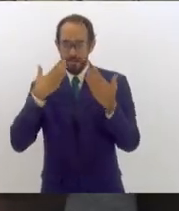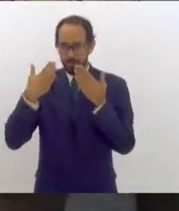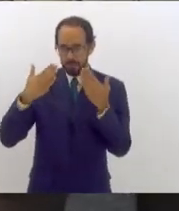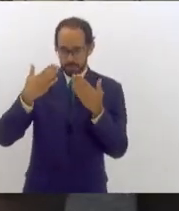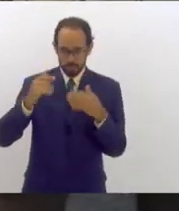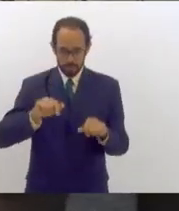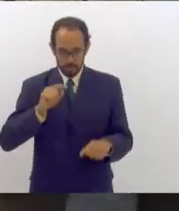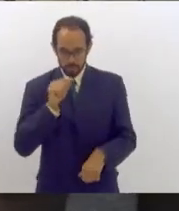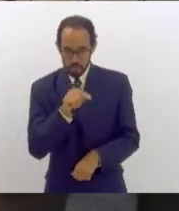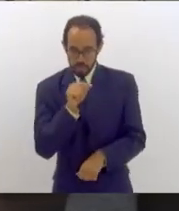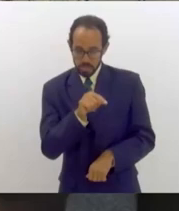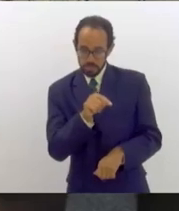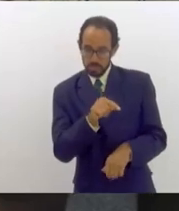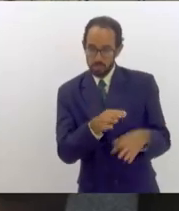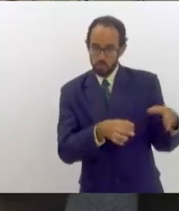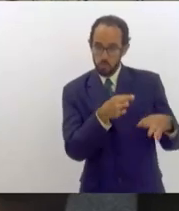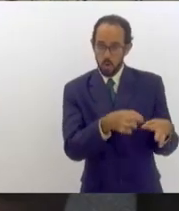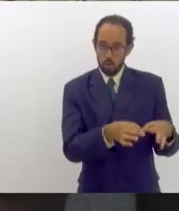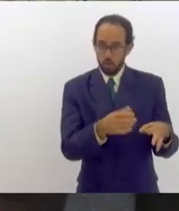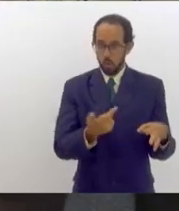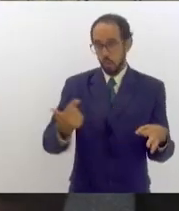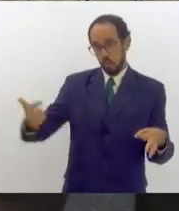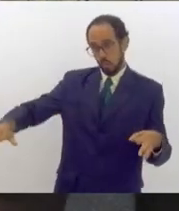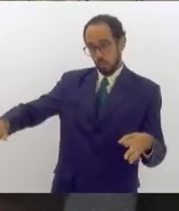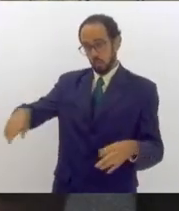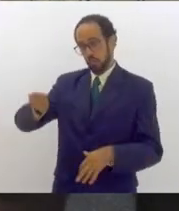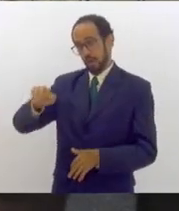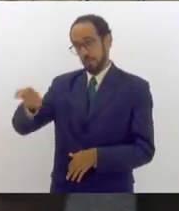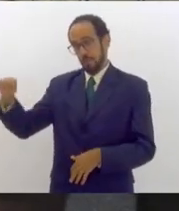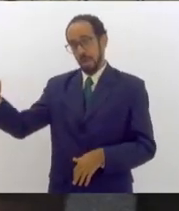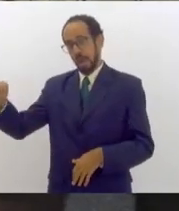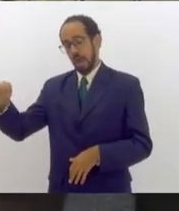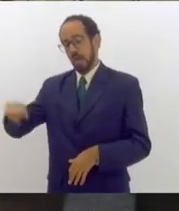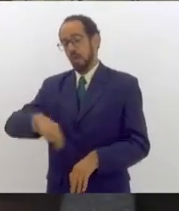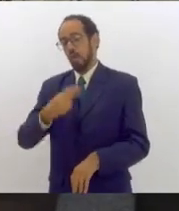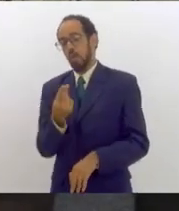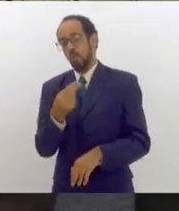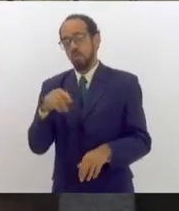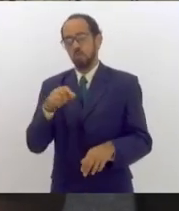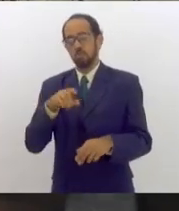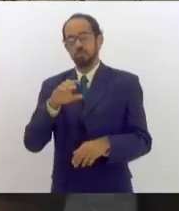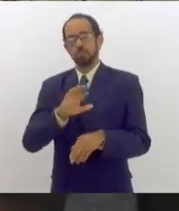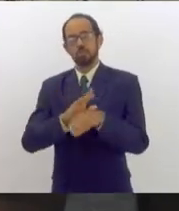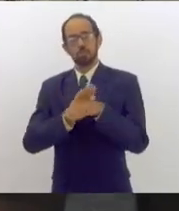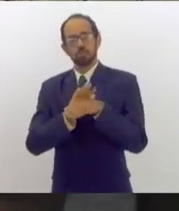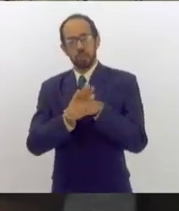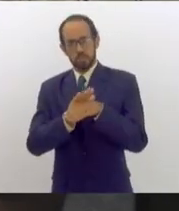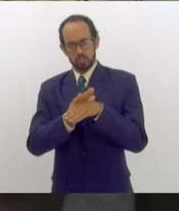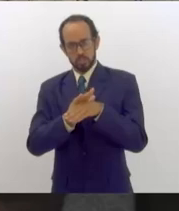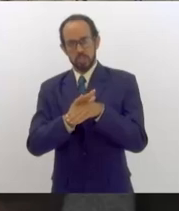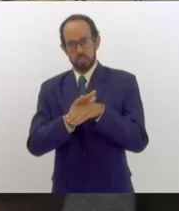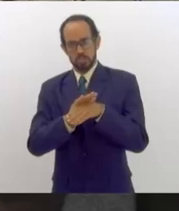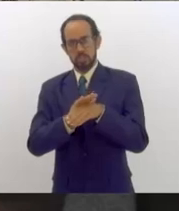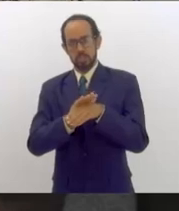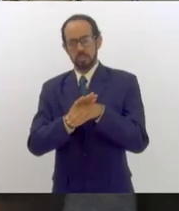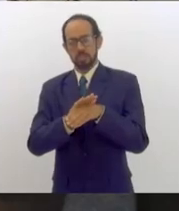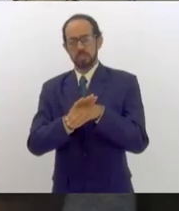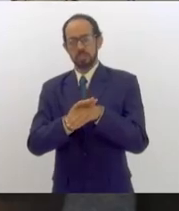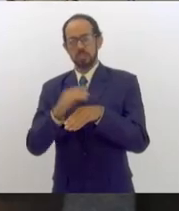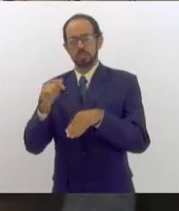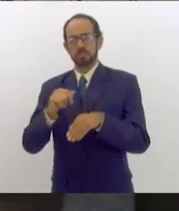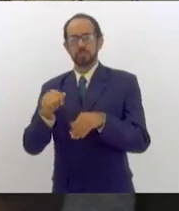esse formam com o Fórum da Barra da Tijuca e o Fórum de Duque de do município de Caxias